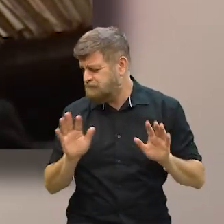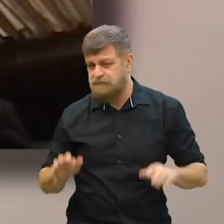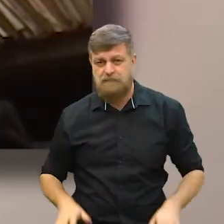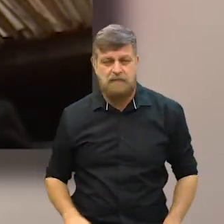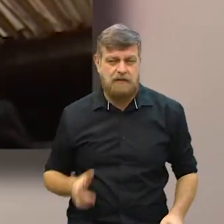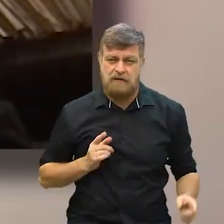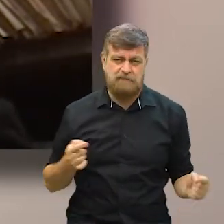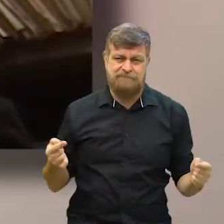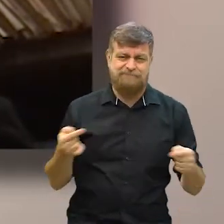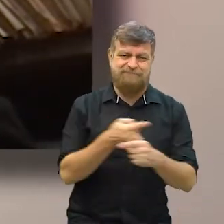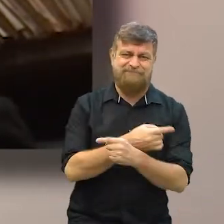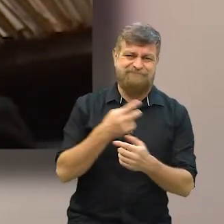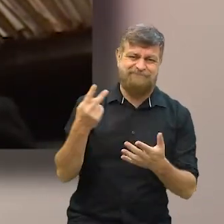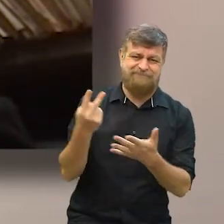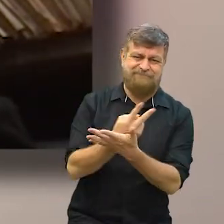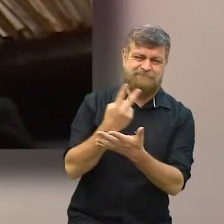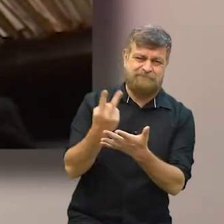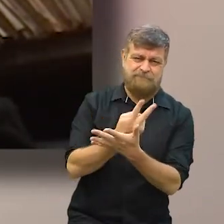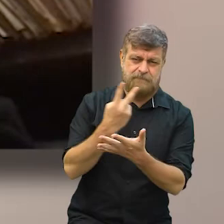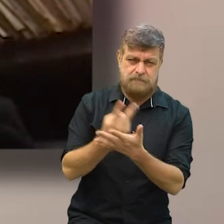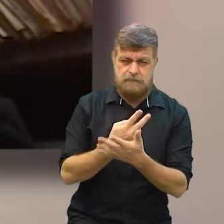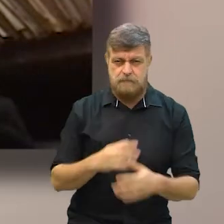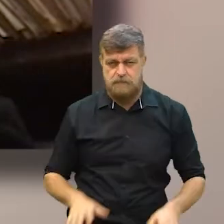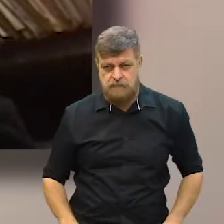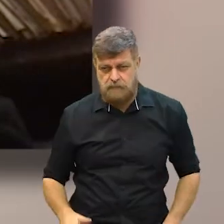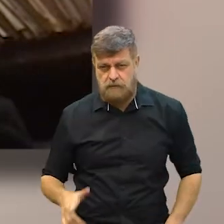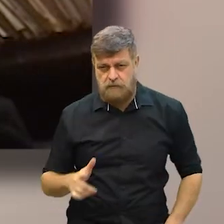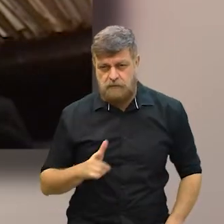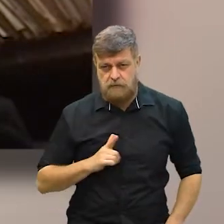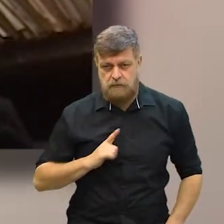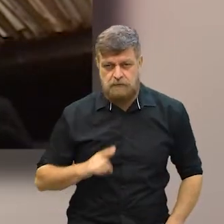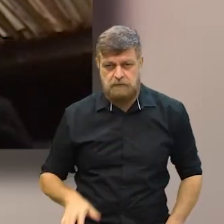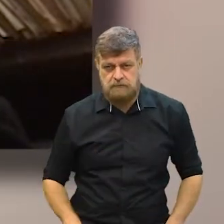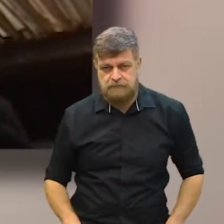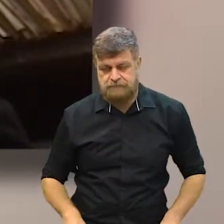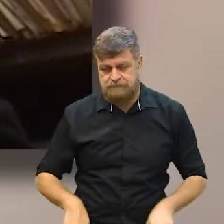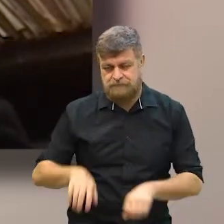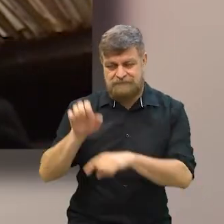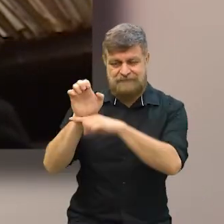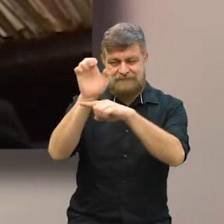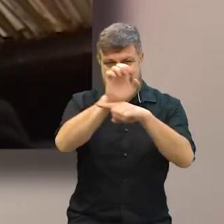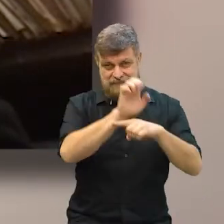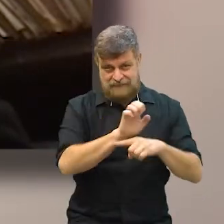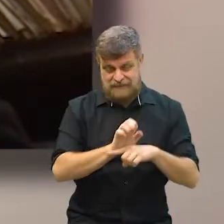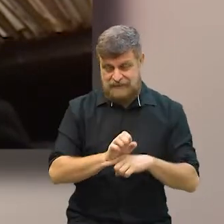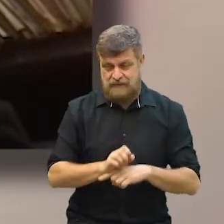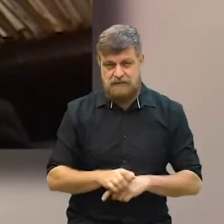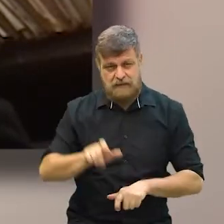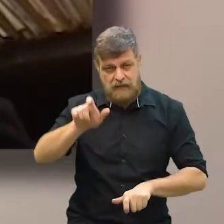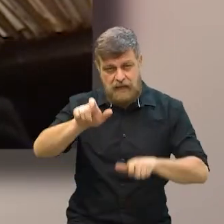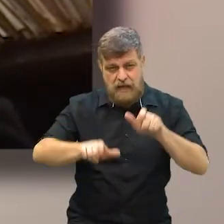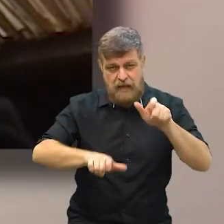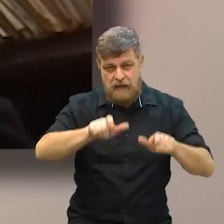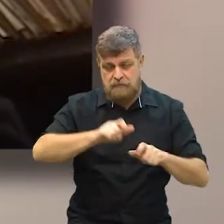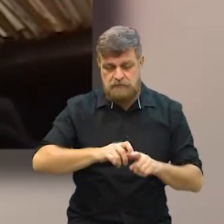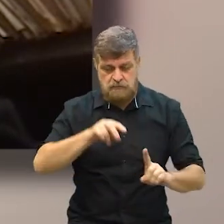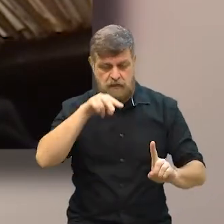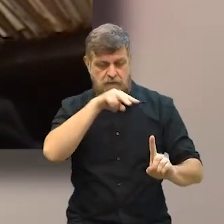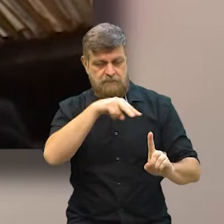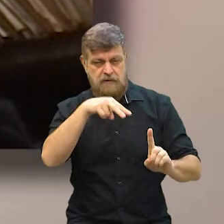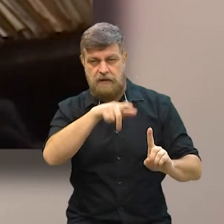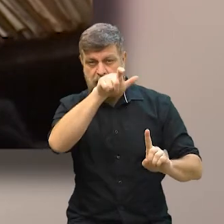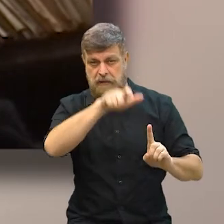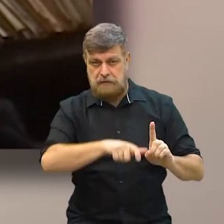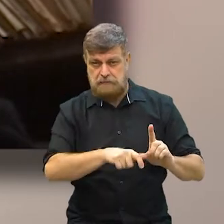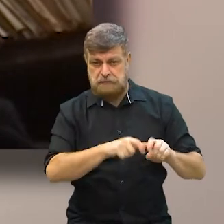é o equívoco que nós temos nos estados teocráticos, estados onde vê o